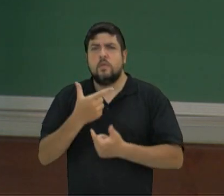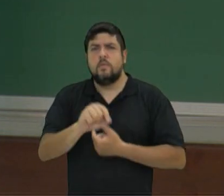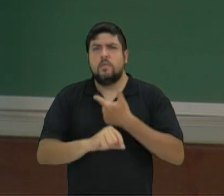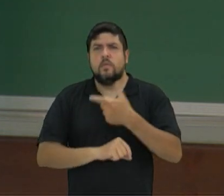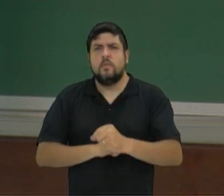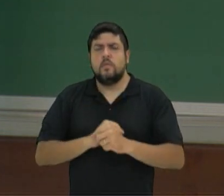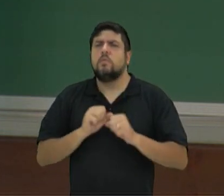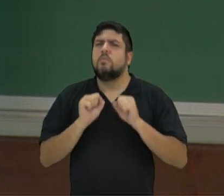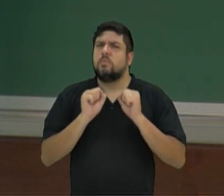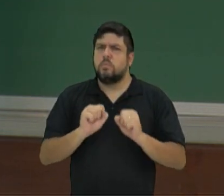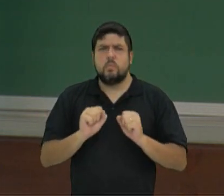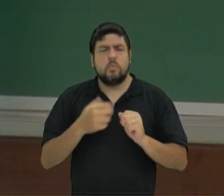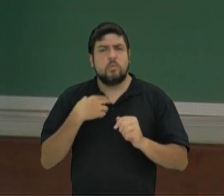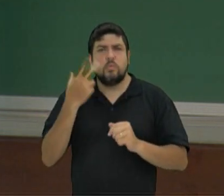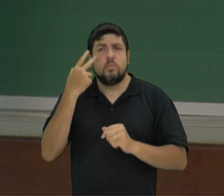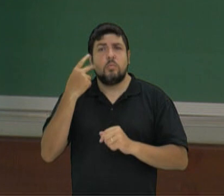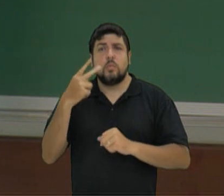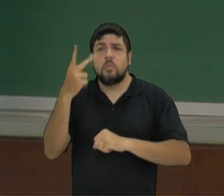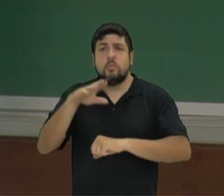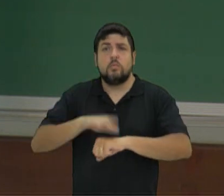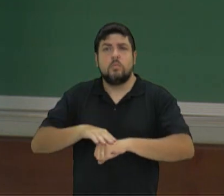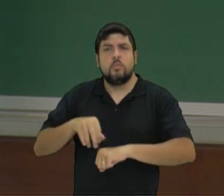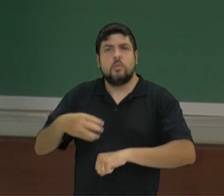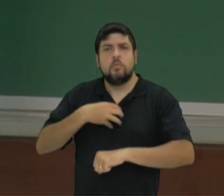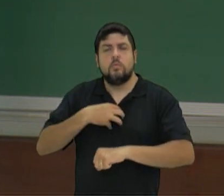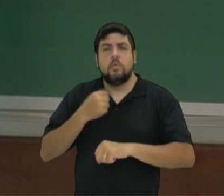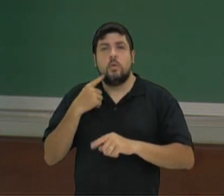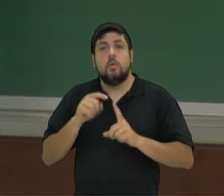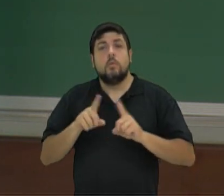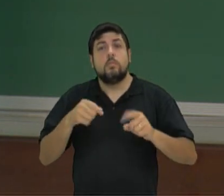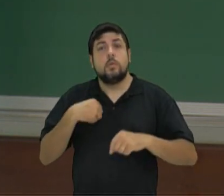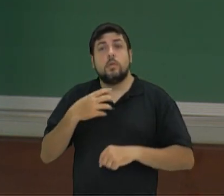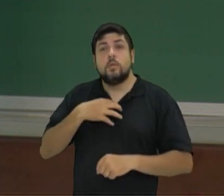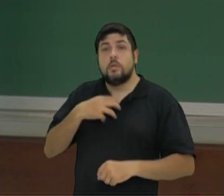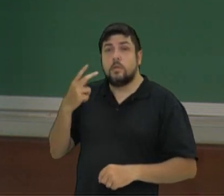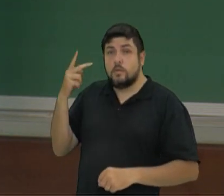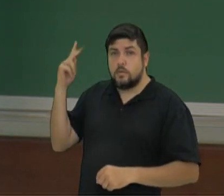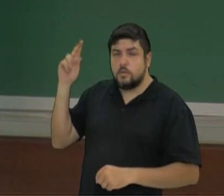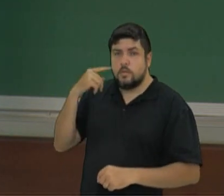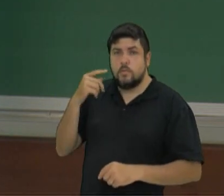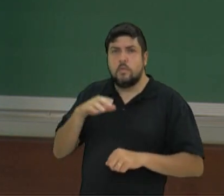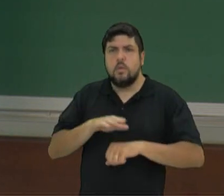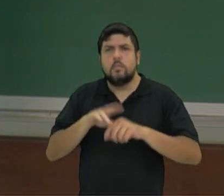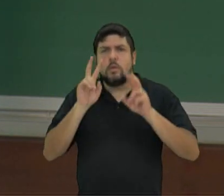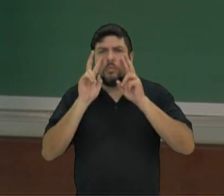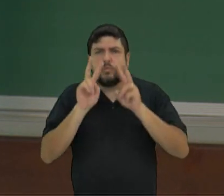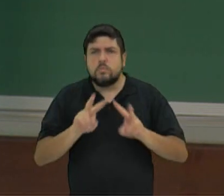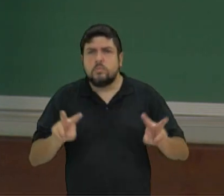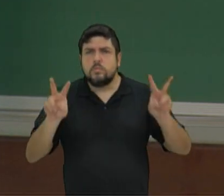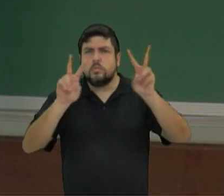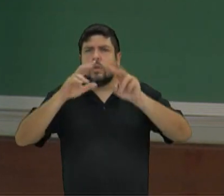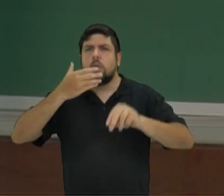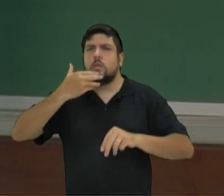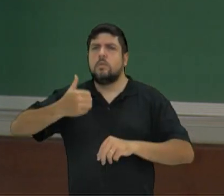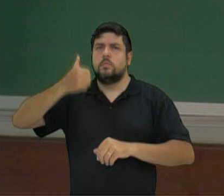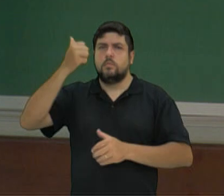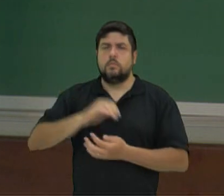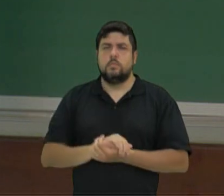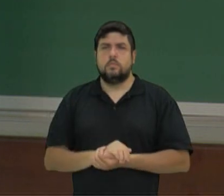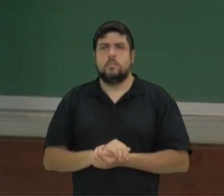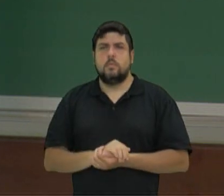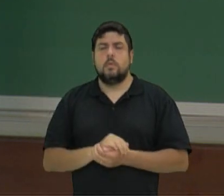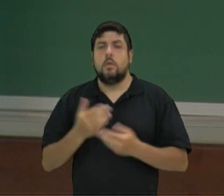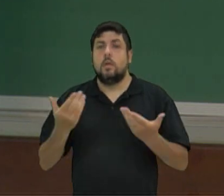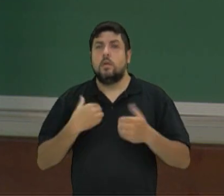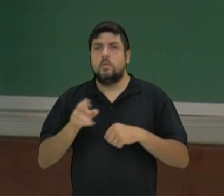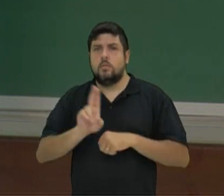pode fazer como você quiser. Só que dessa forma, ele fica visualmente depois melhor, né? Então, aqui eu